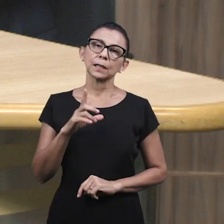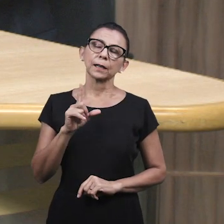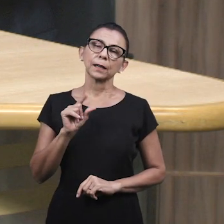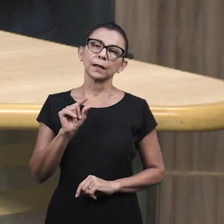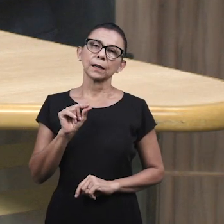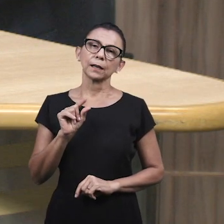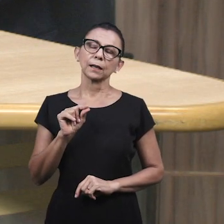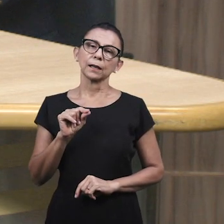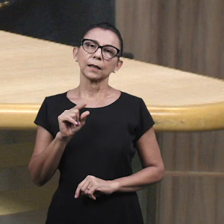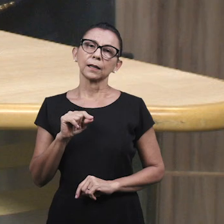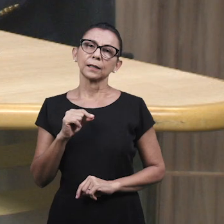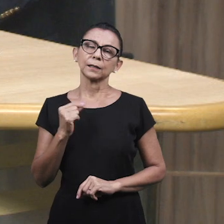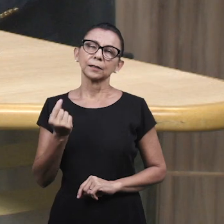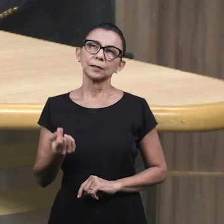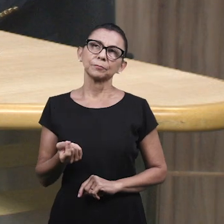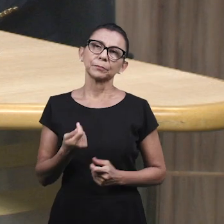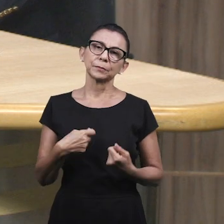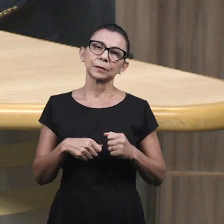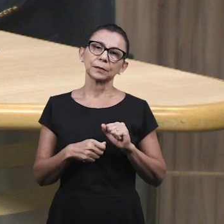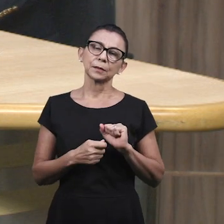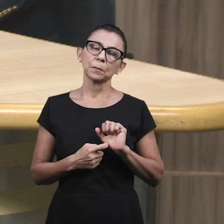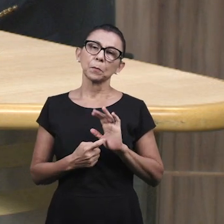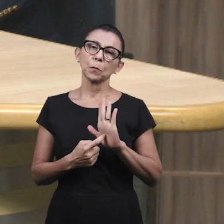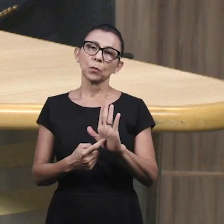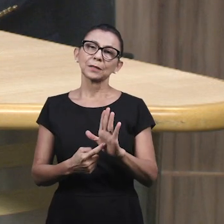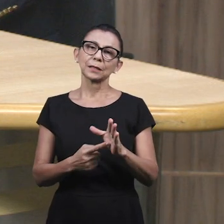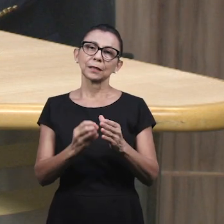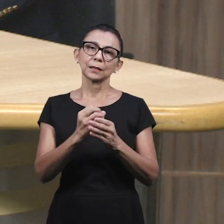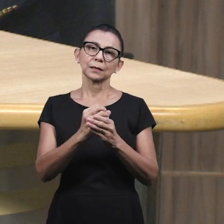tem que apresentar aspectos da história.